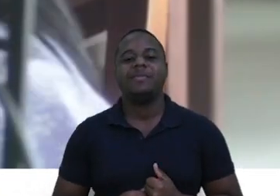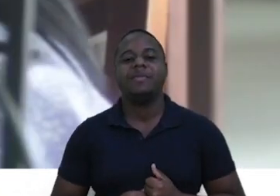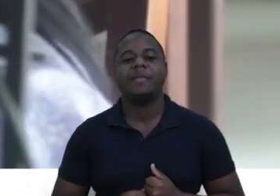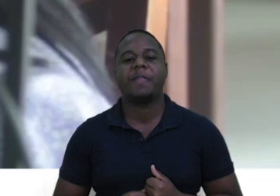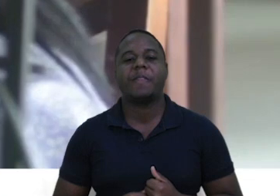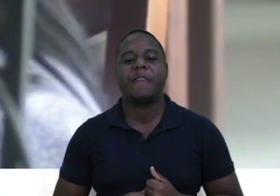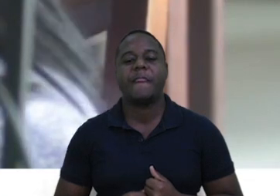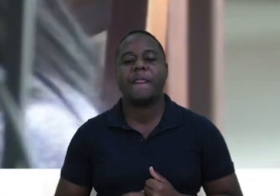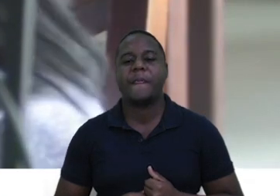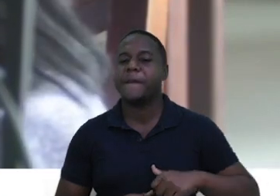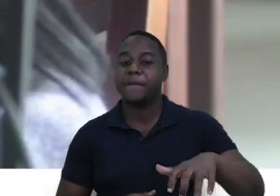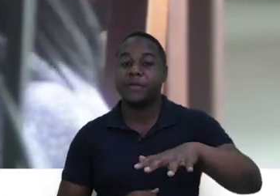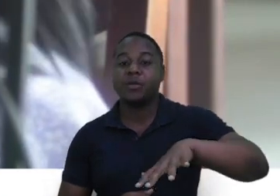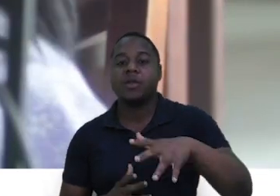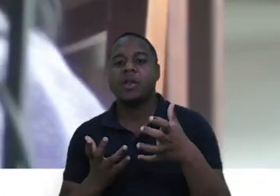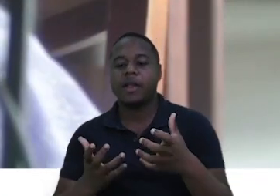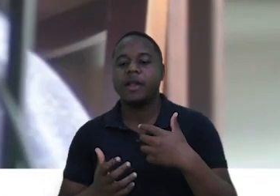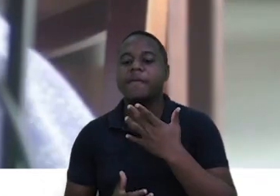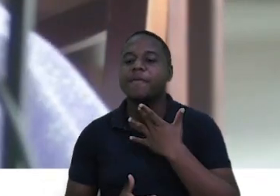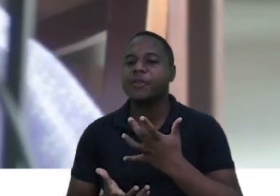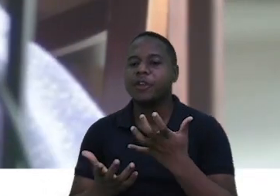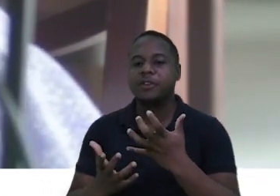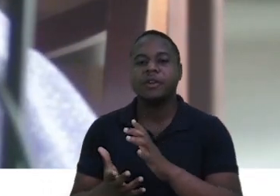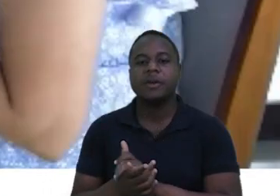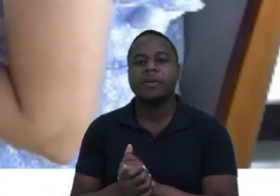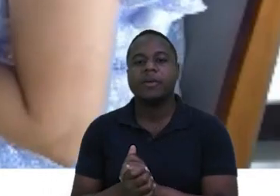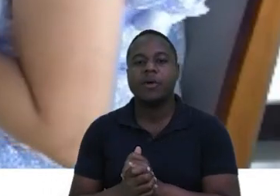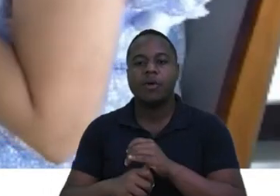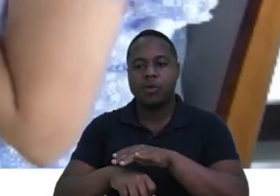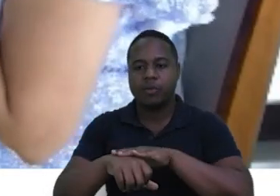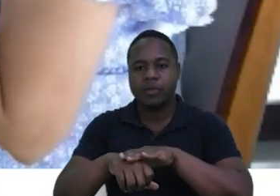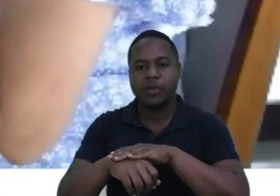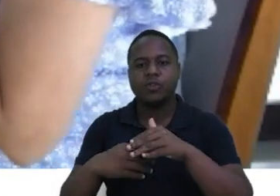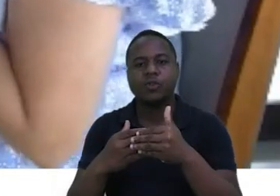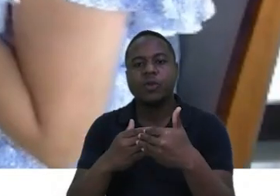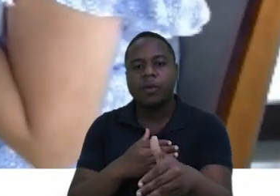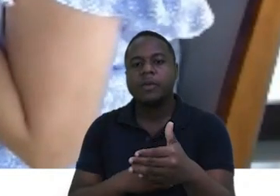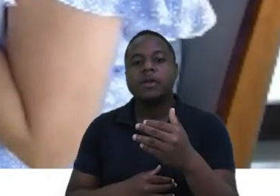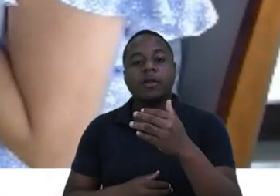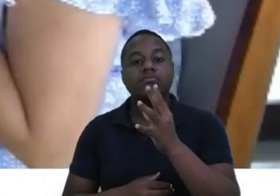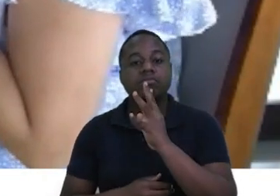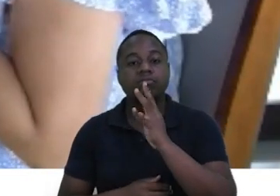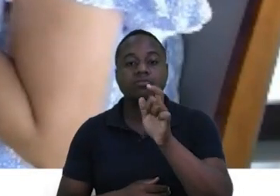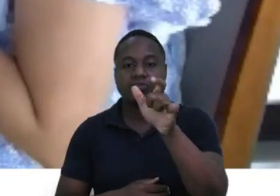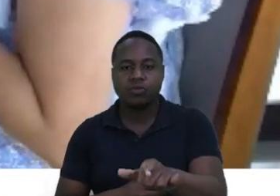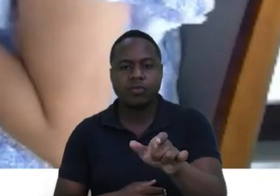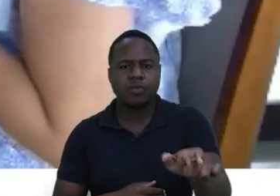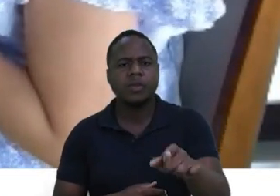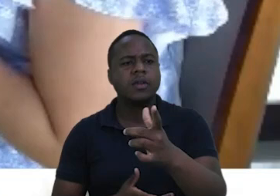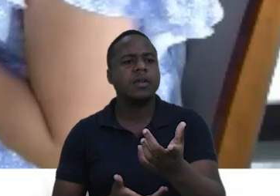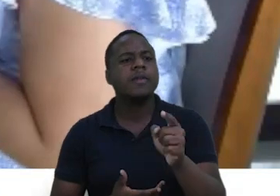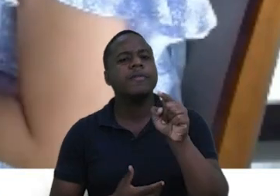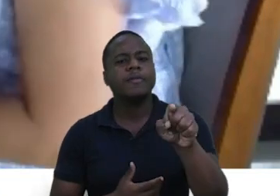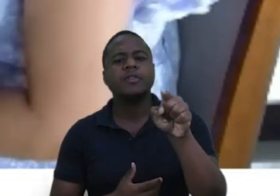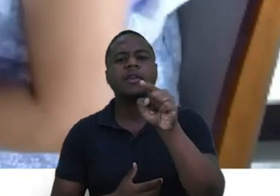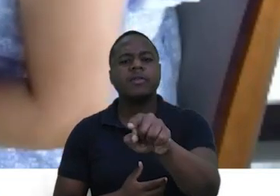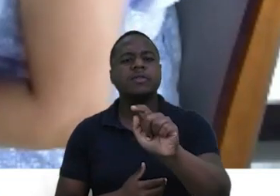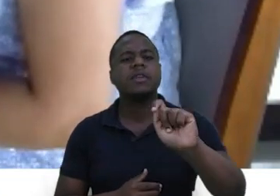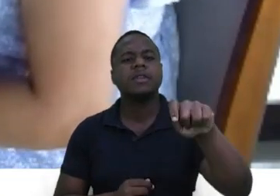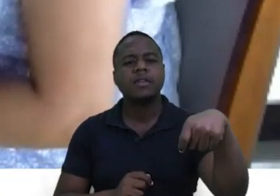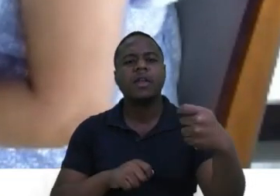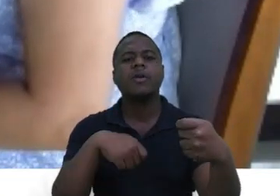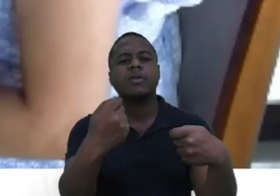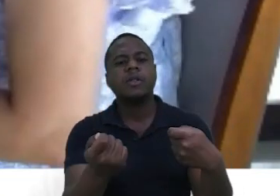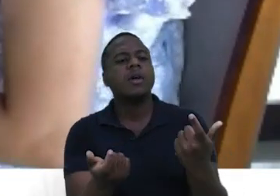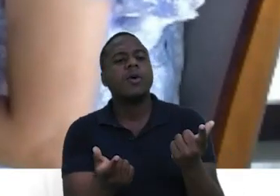gente queria, né, meu irmão, isso. Iniciar o nosso bate-papo conhecendo melhor vocês. Né? Saber quem é o Márdio, quem é a